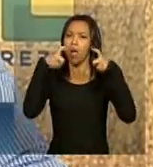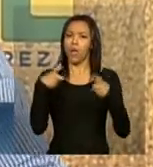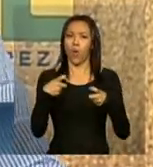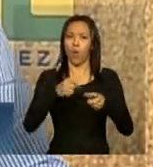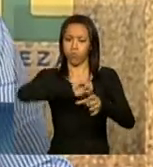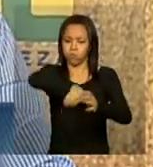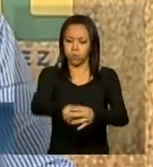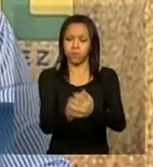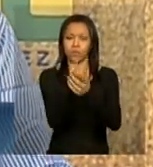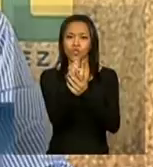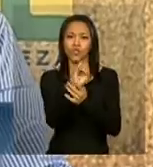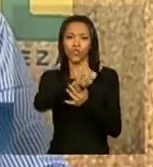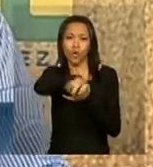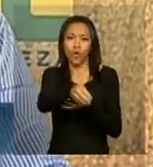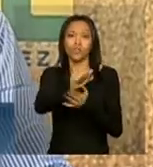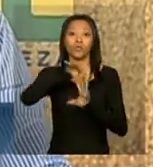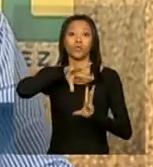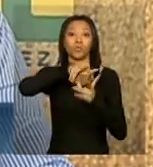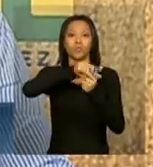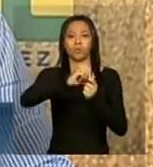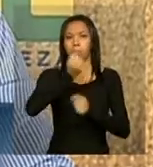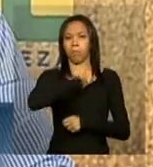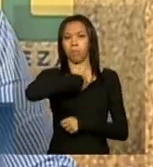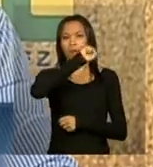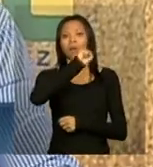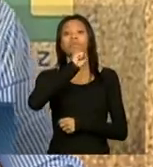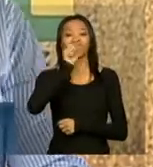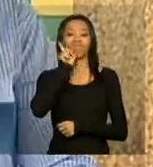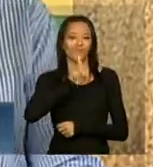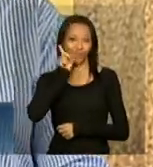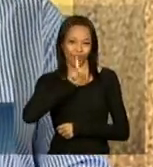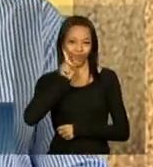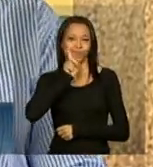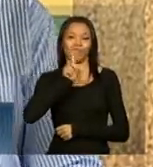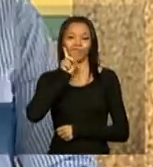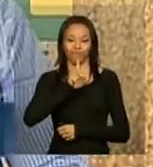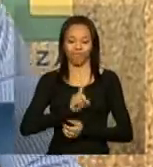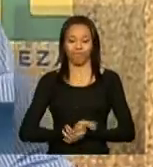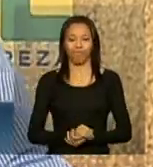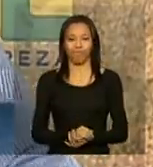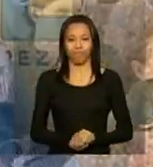mundo, superando os norte-americanos.